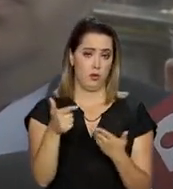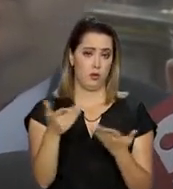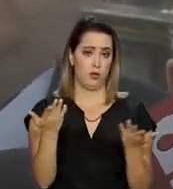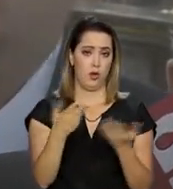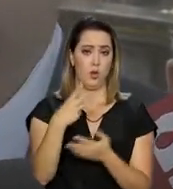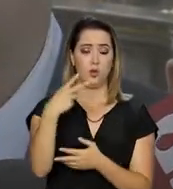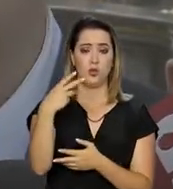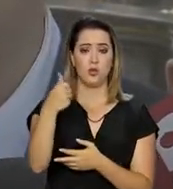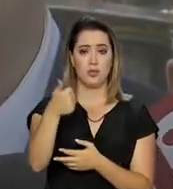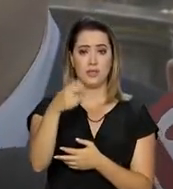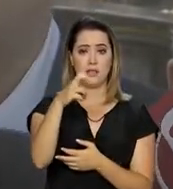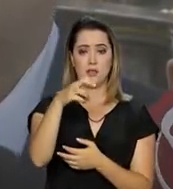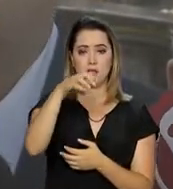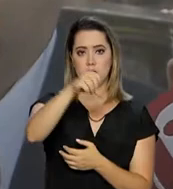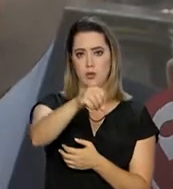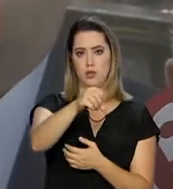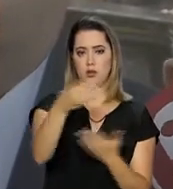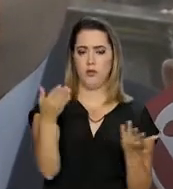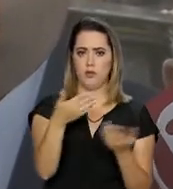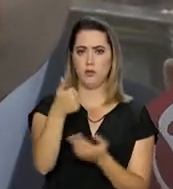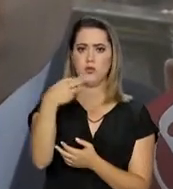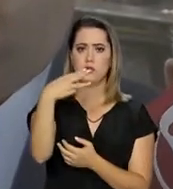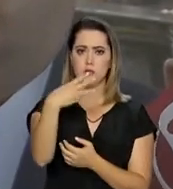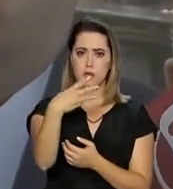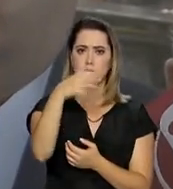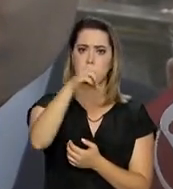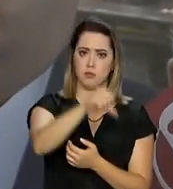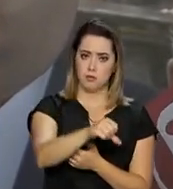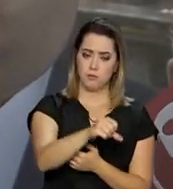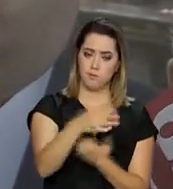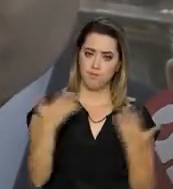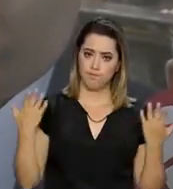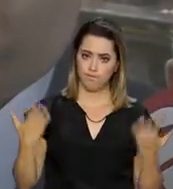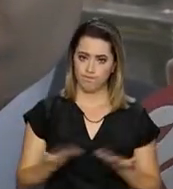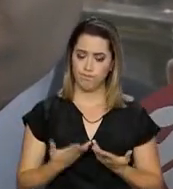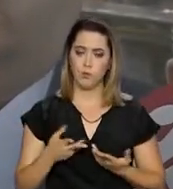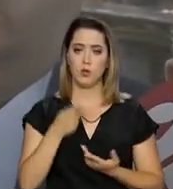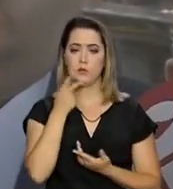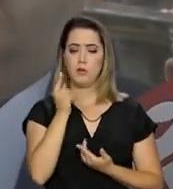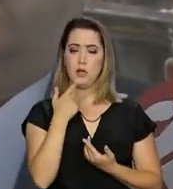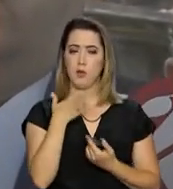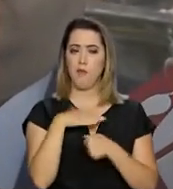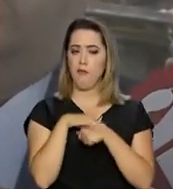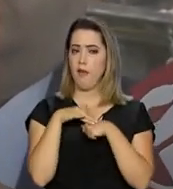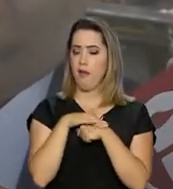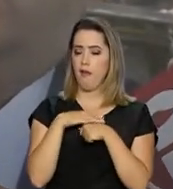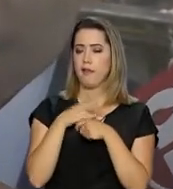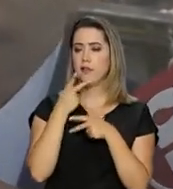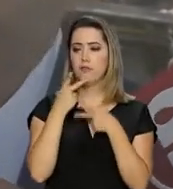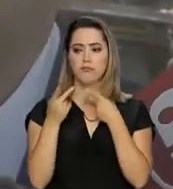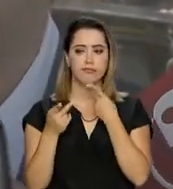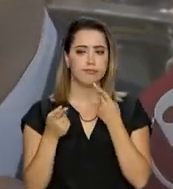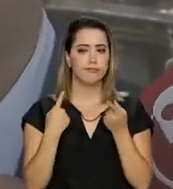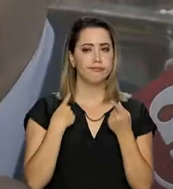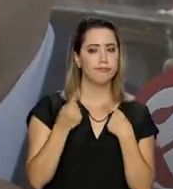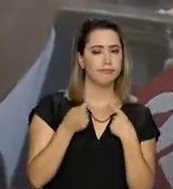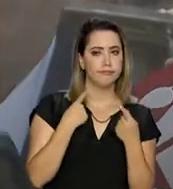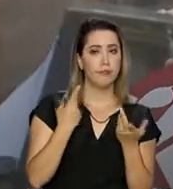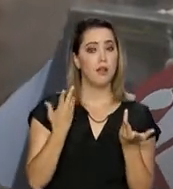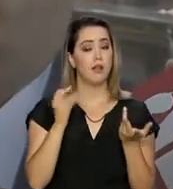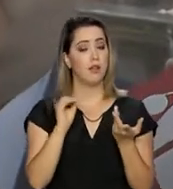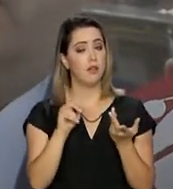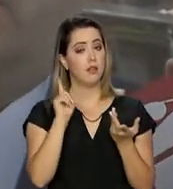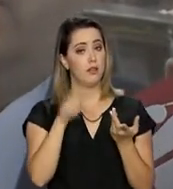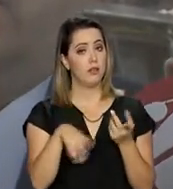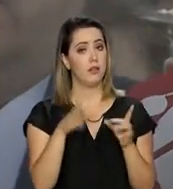139 para este ano algo que o mercado comenta e muitos momento como segundo o